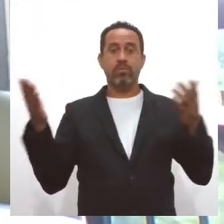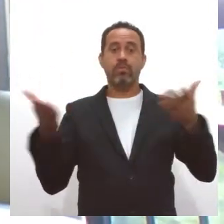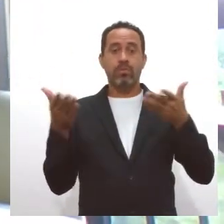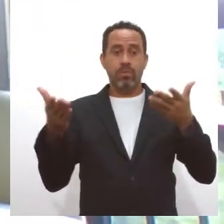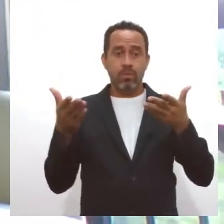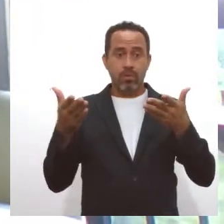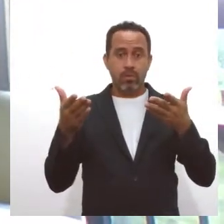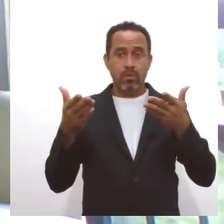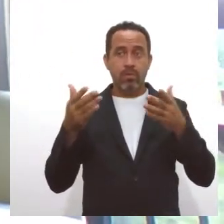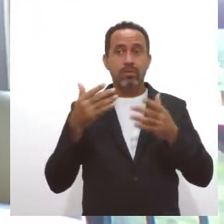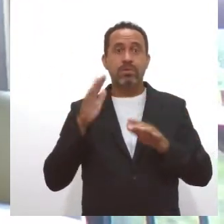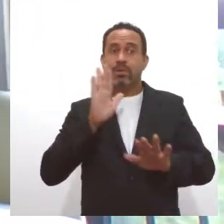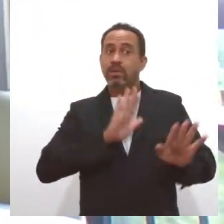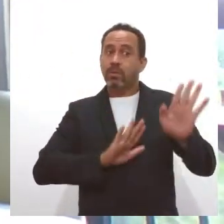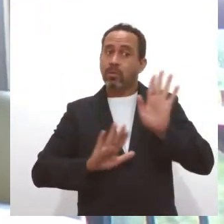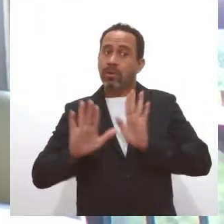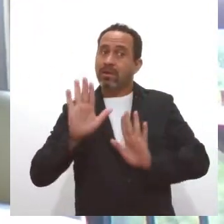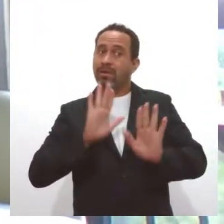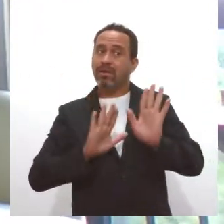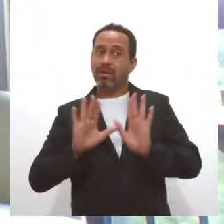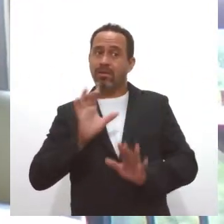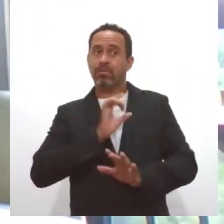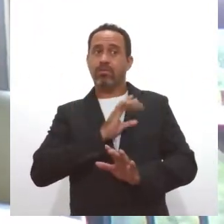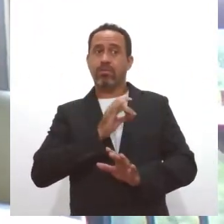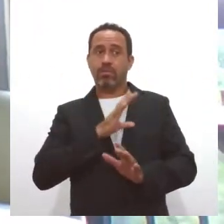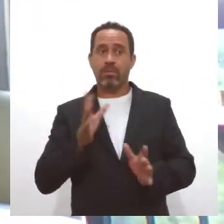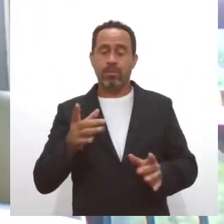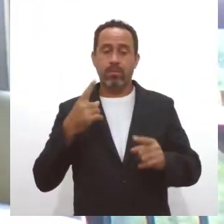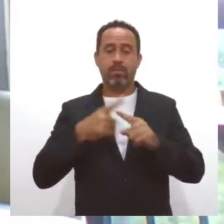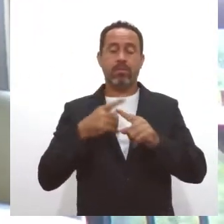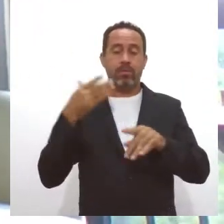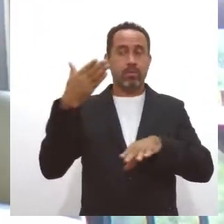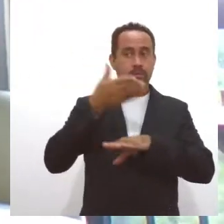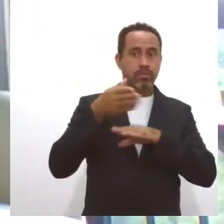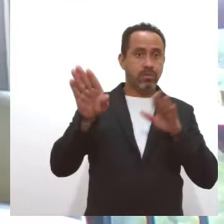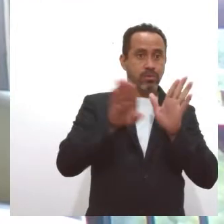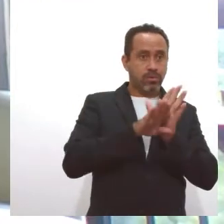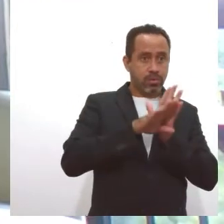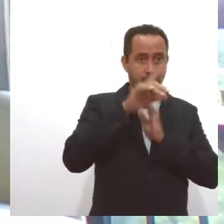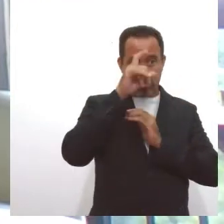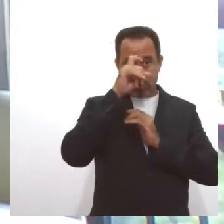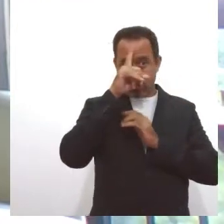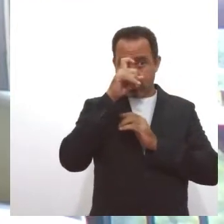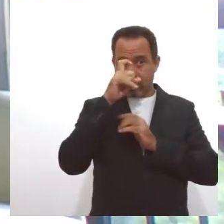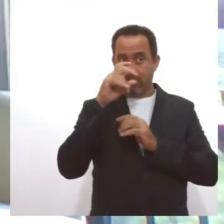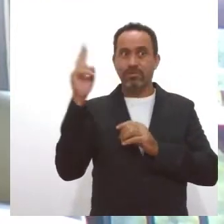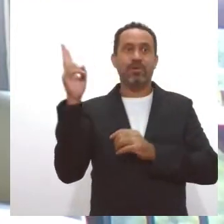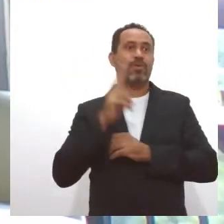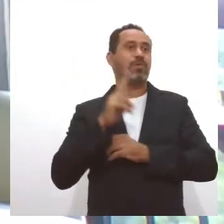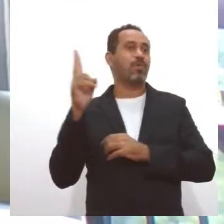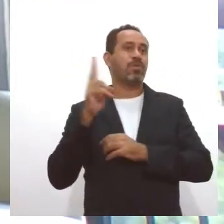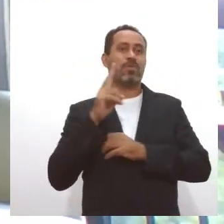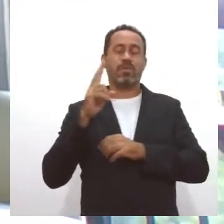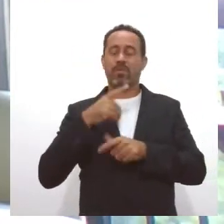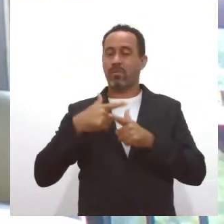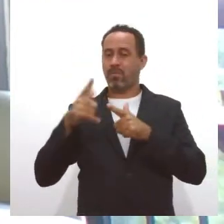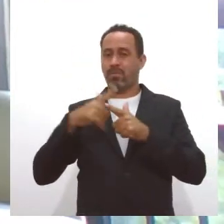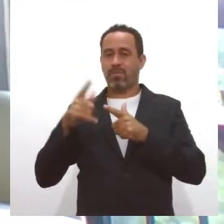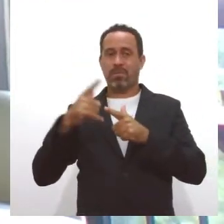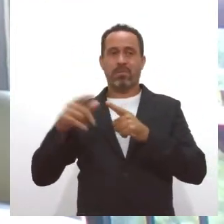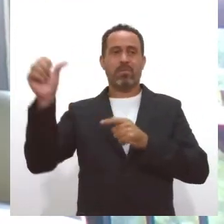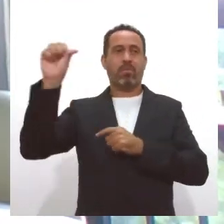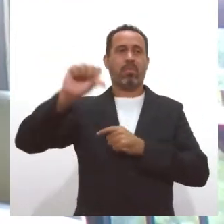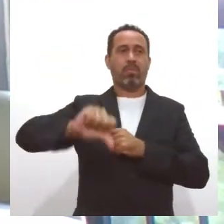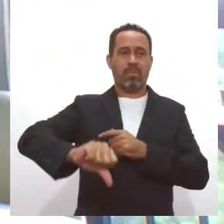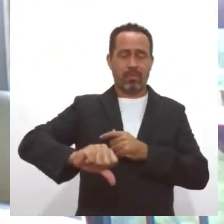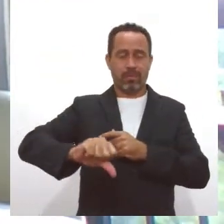mais de cautela. Então, muitas vezes, quando chegam ao hospital, já chegam num estado grave, né? Os problemas de cirurgias